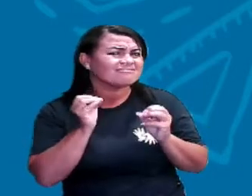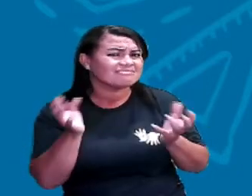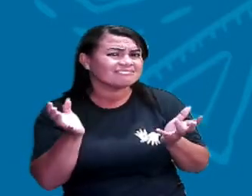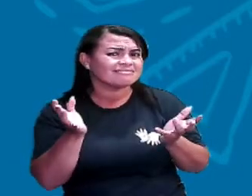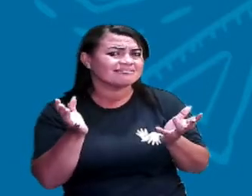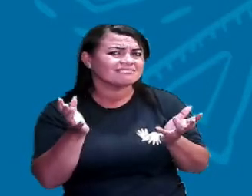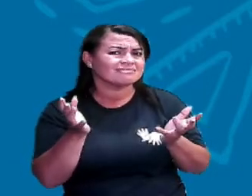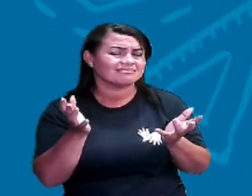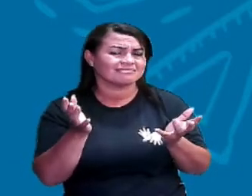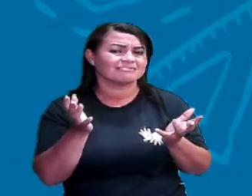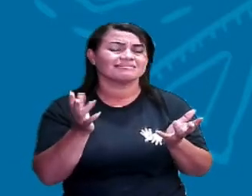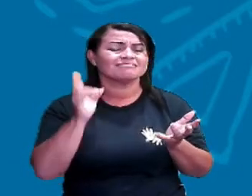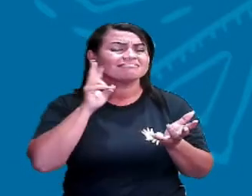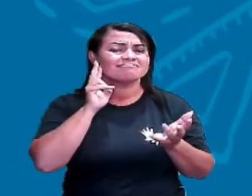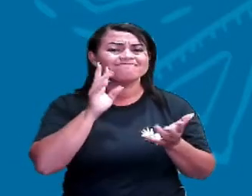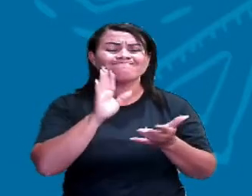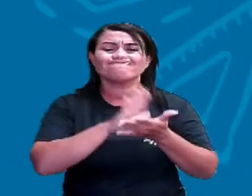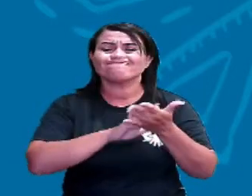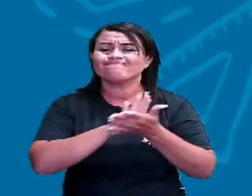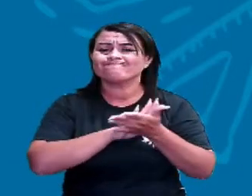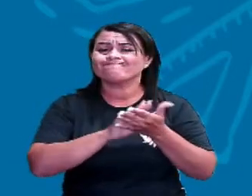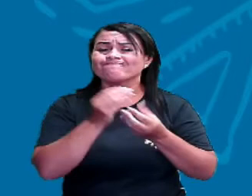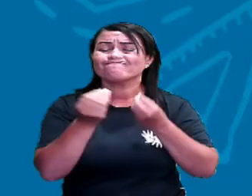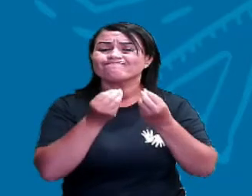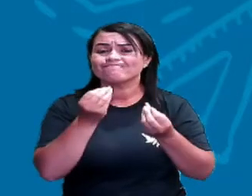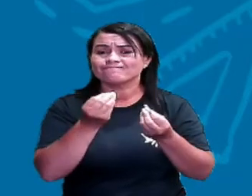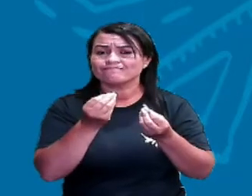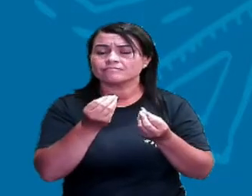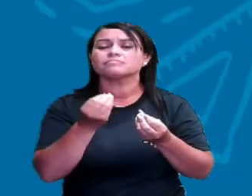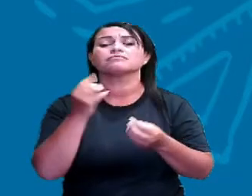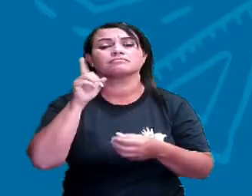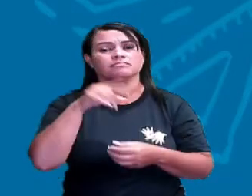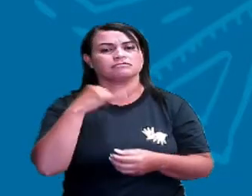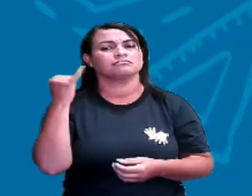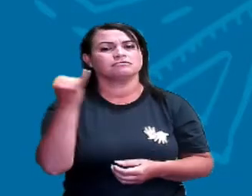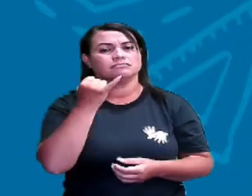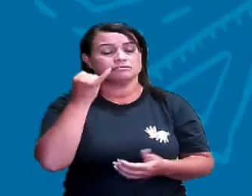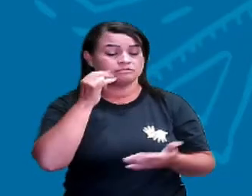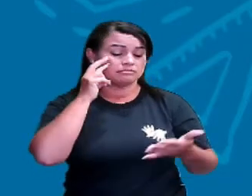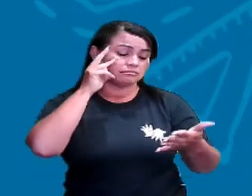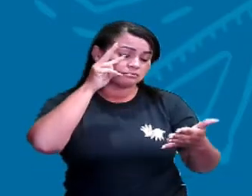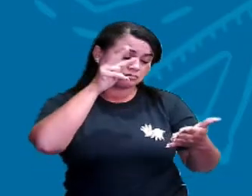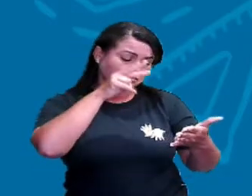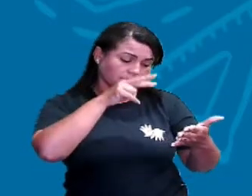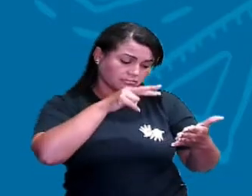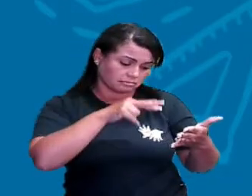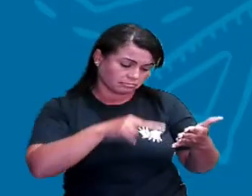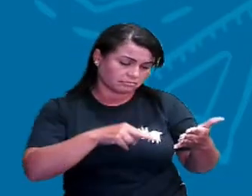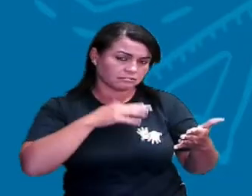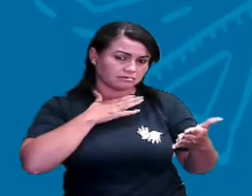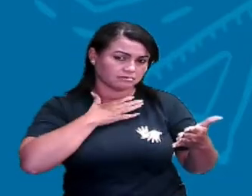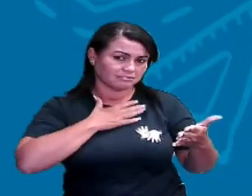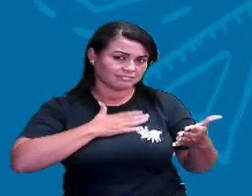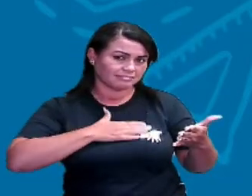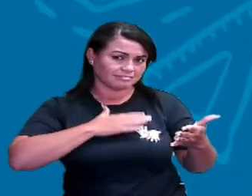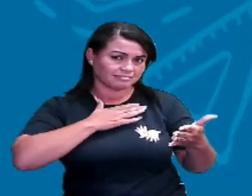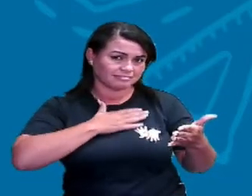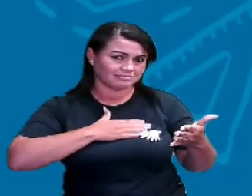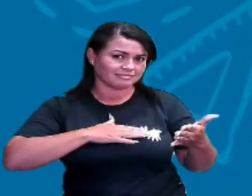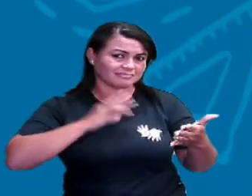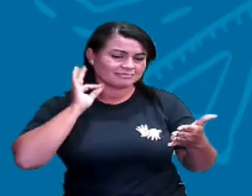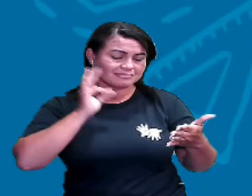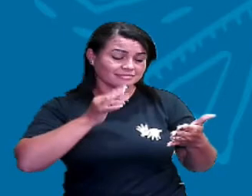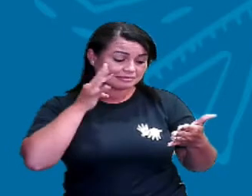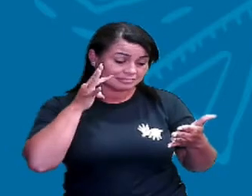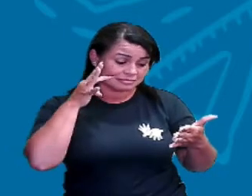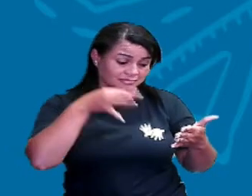consegue lembrar do que a gente começou. Então é importante que a gente leia com atenção, tá certo?